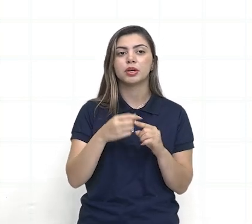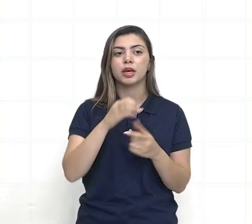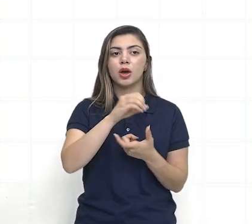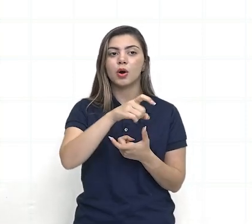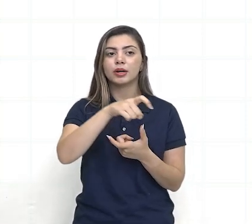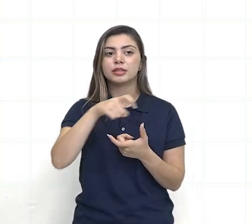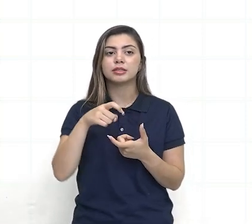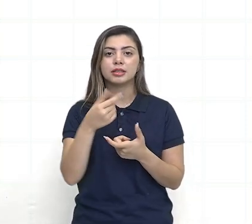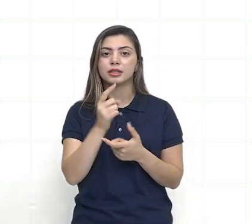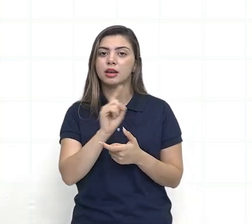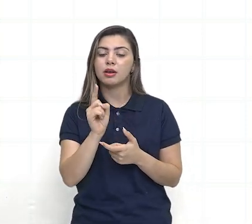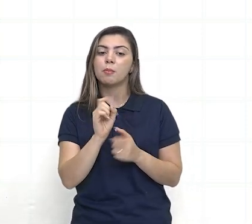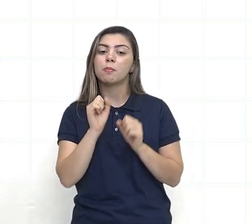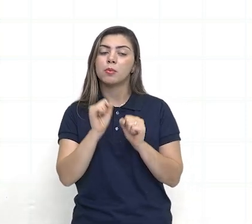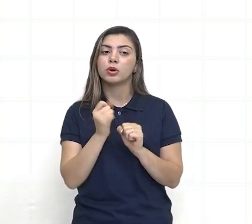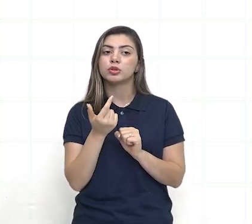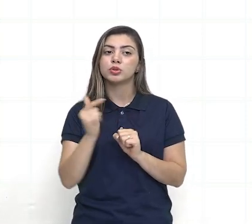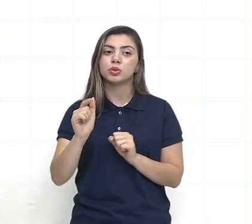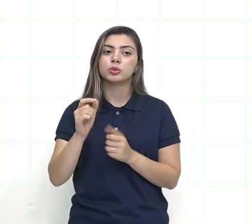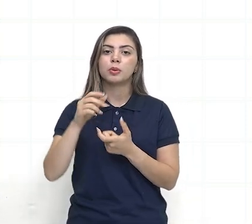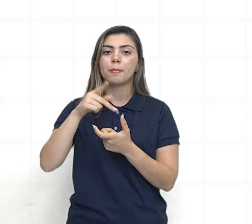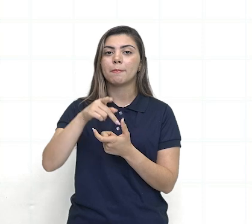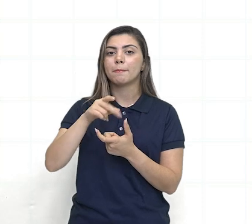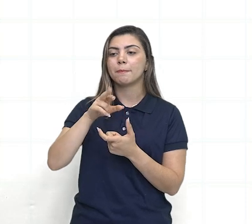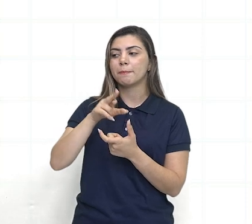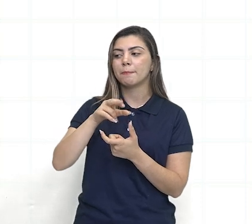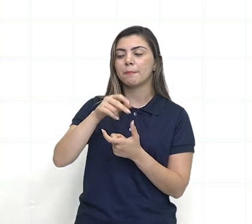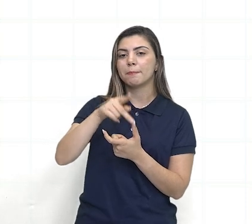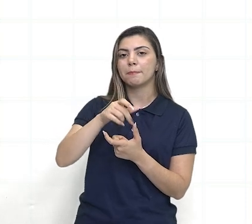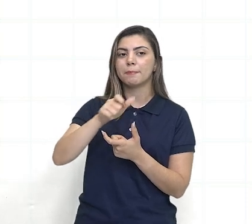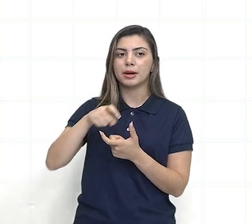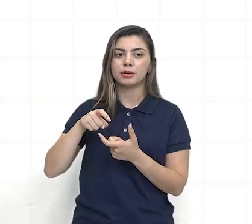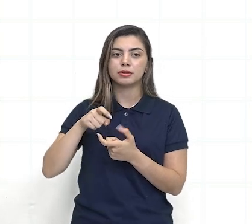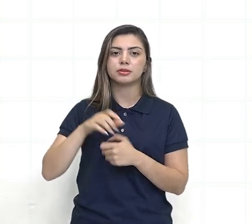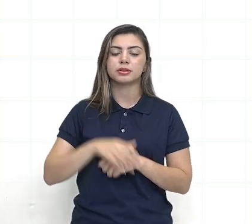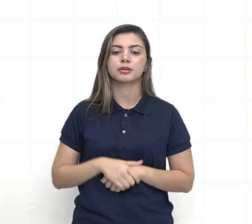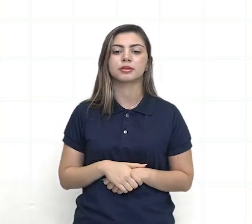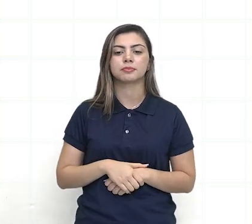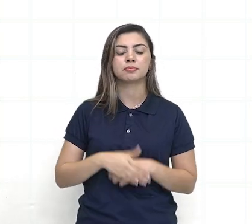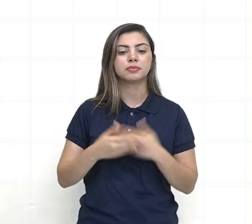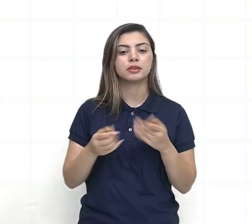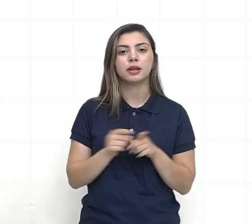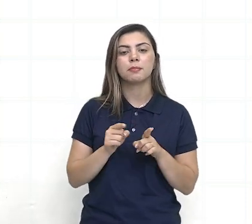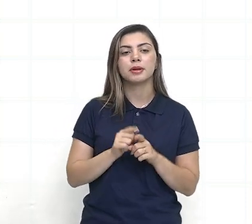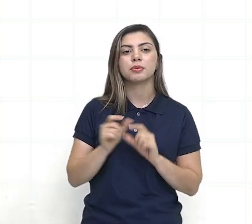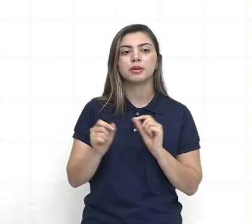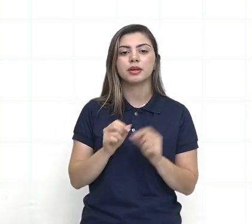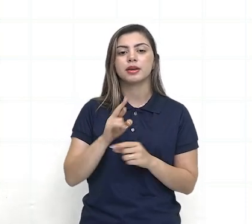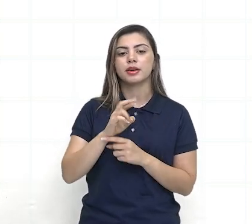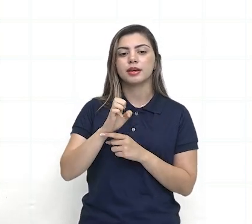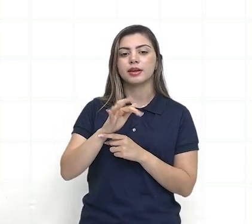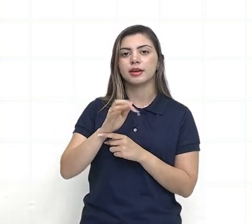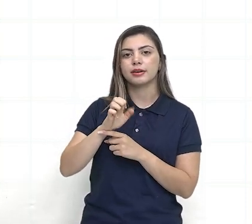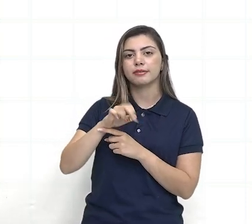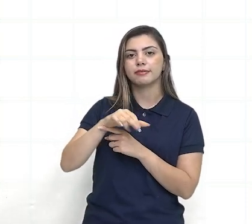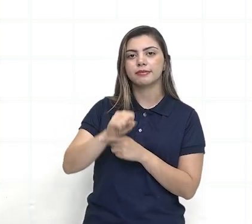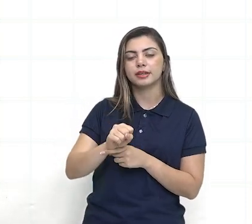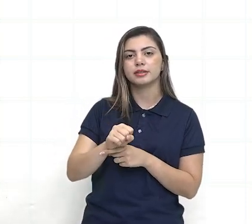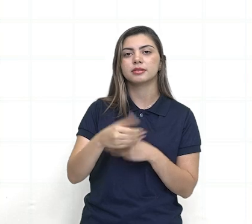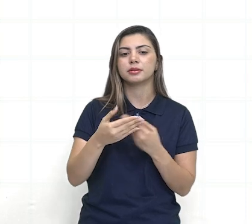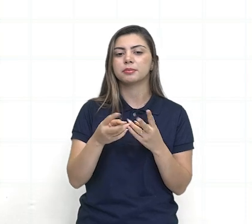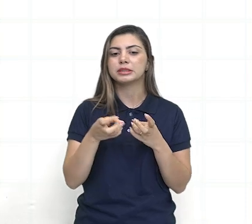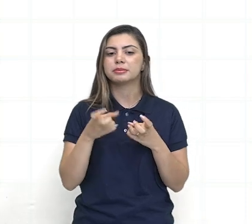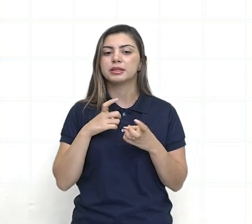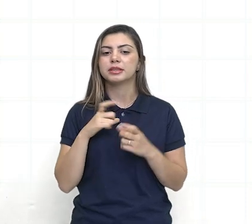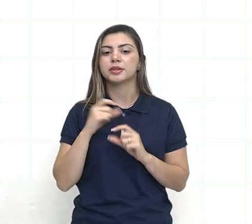ser paroxítona, certo? Reféns, olha aqui, em ens com mais de uma sílaba. Note que essas palavras têm mais de